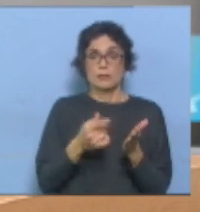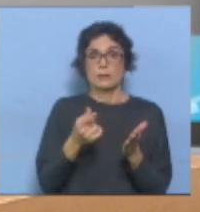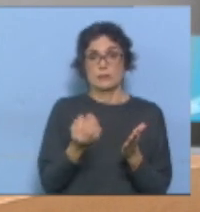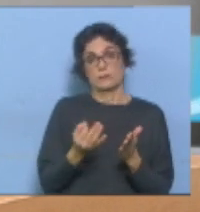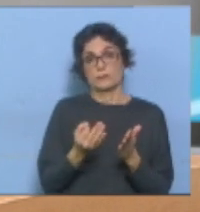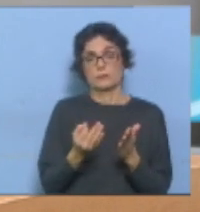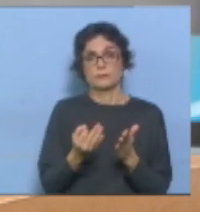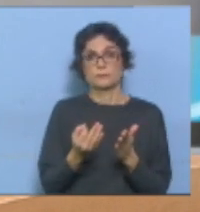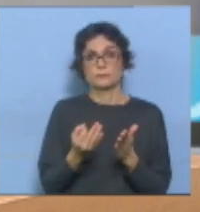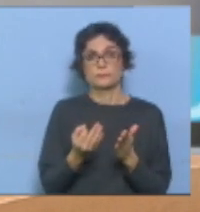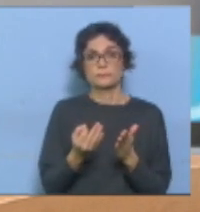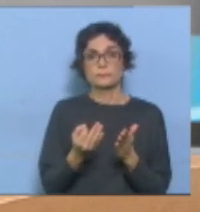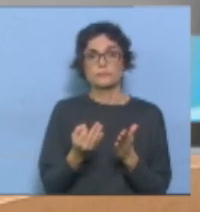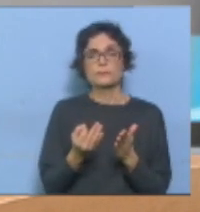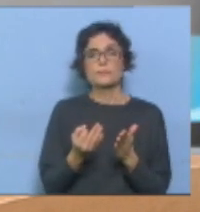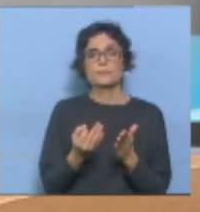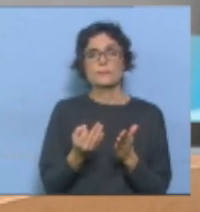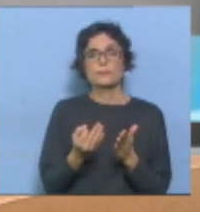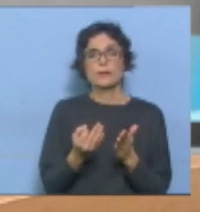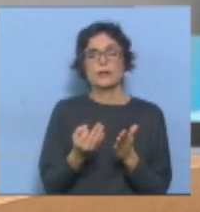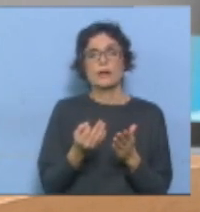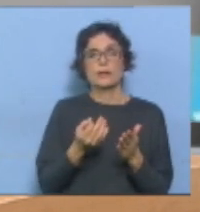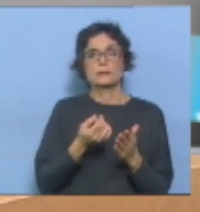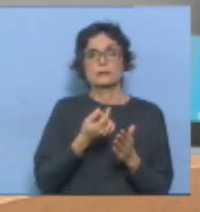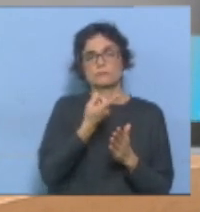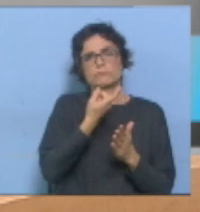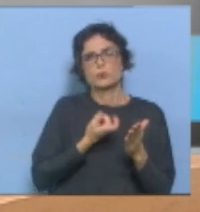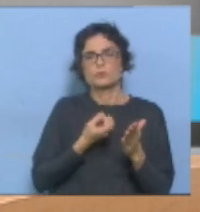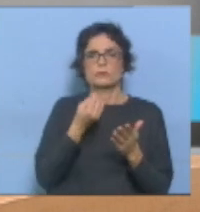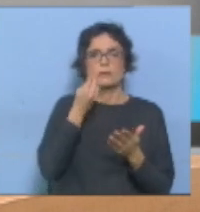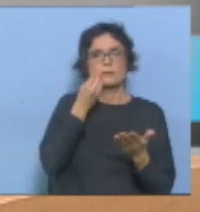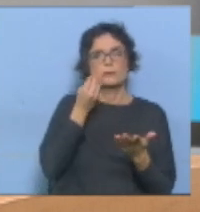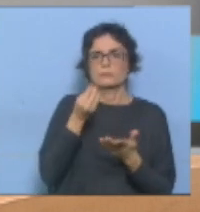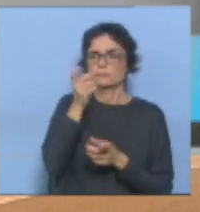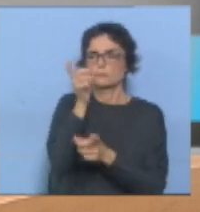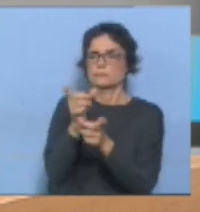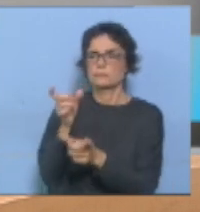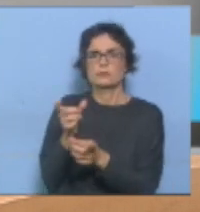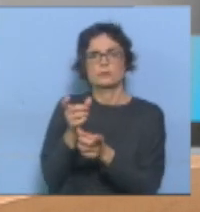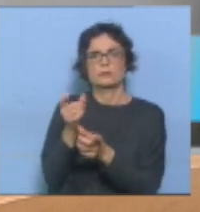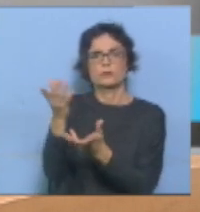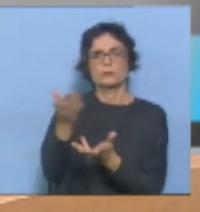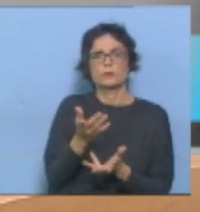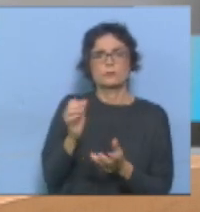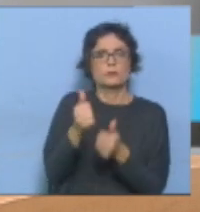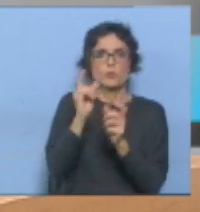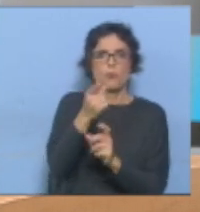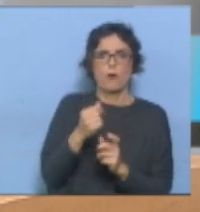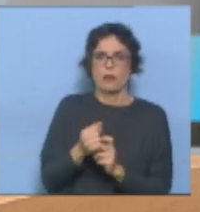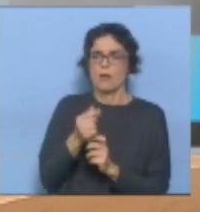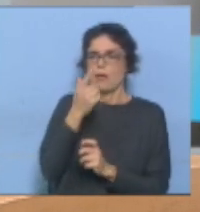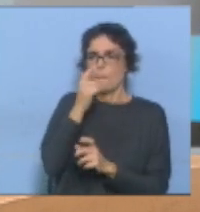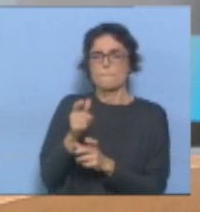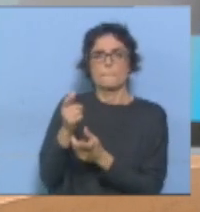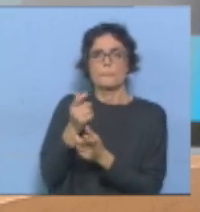fizesse como é que gostaria de ser acolhido em igreja, foi pedido a um grupo de pessoas cegas que dissesse o que considera